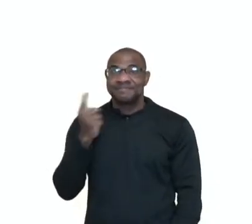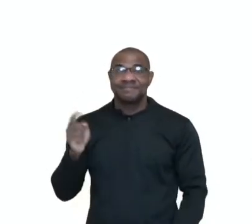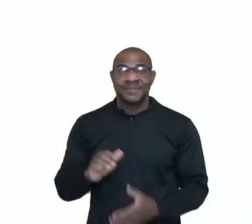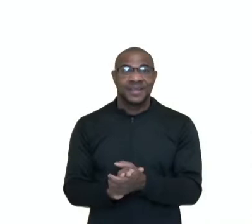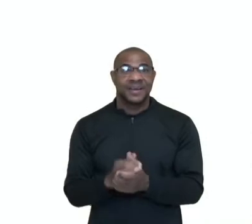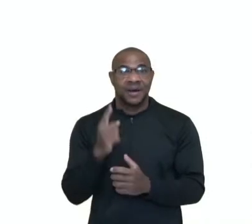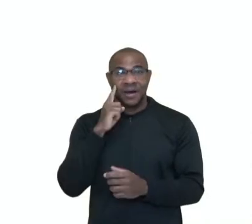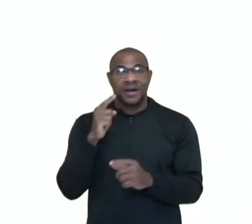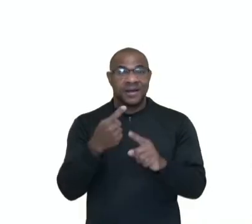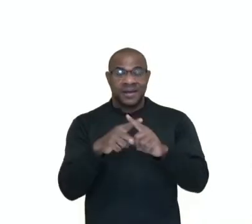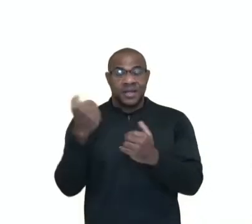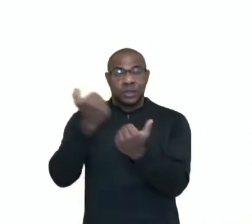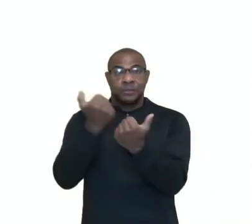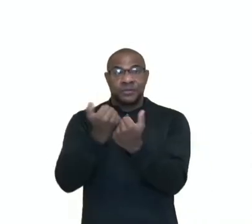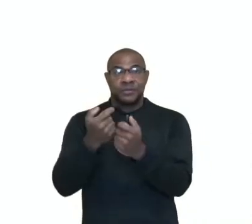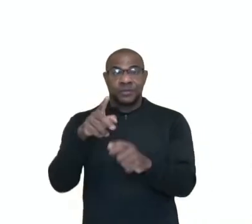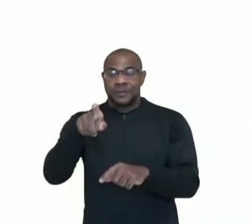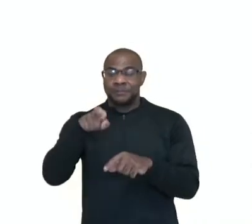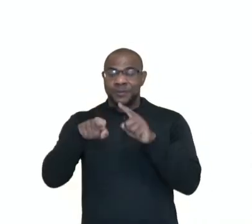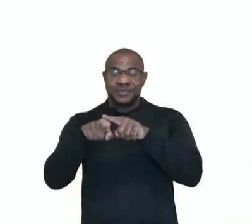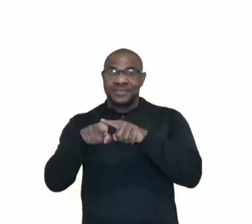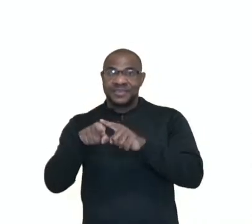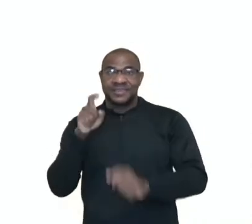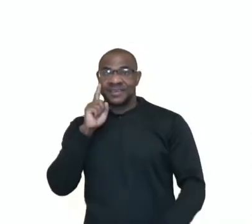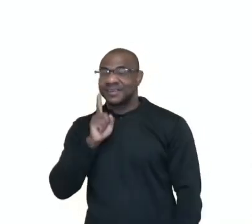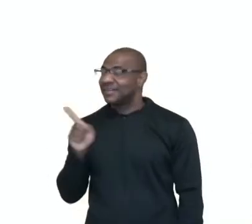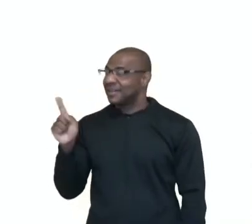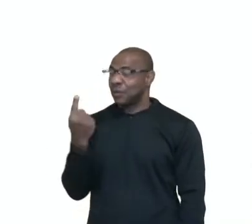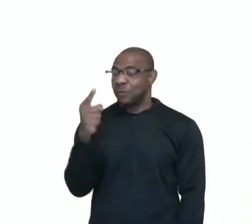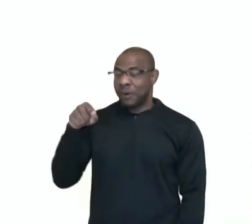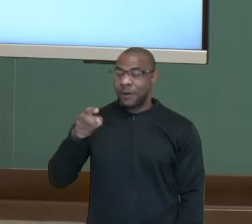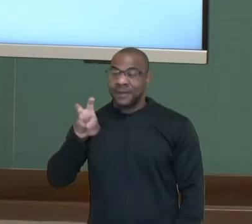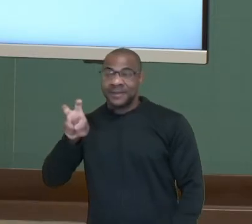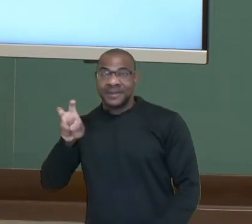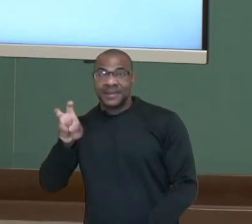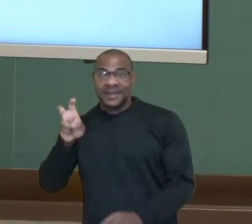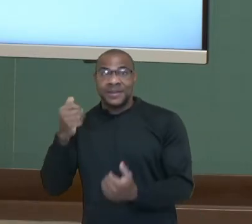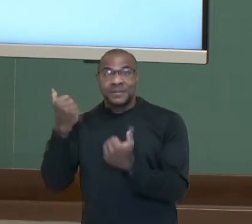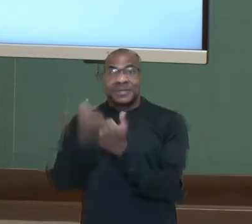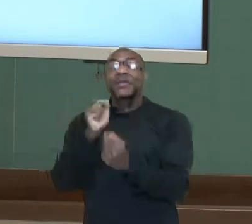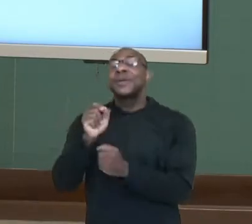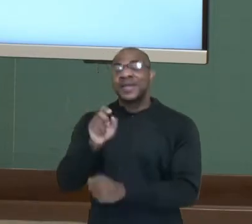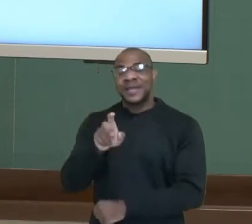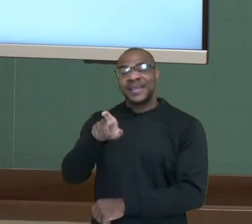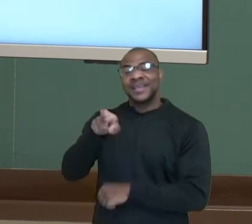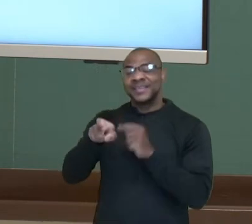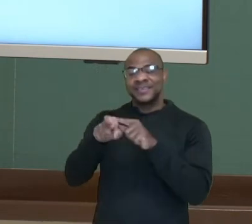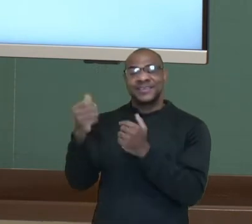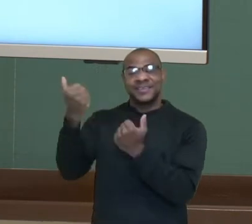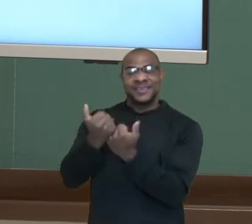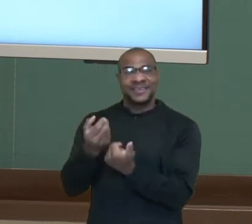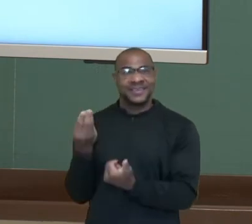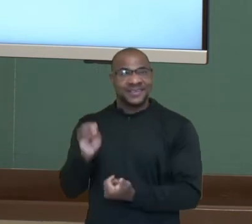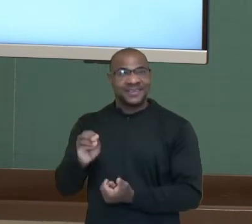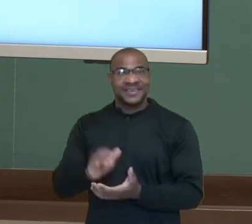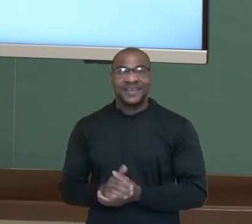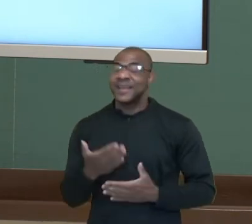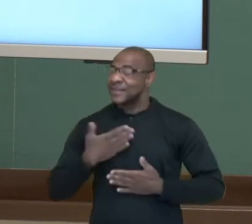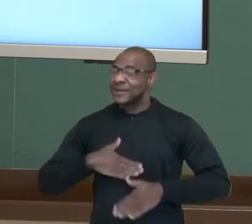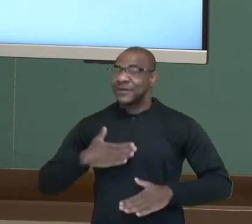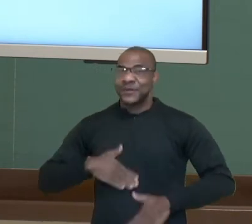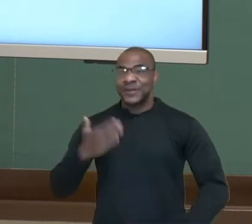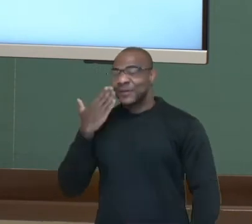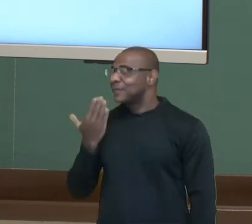x, multiplica por 100, 150 quilômetros, super tranquilo, ok? Já que você achou bem tranquilo